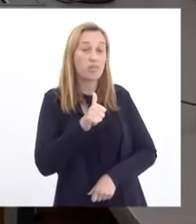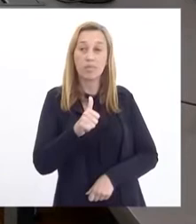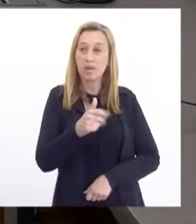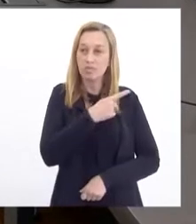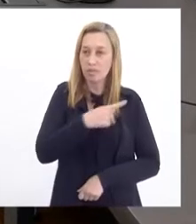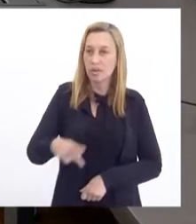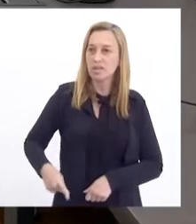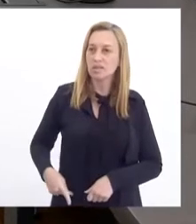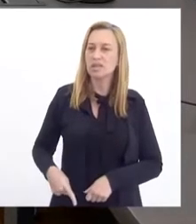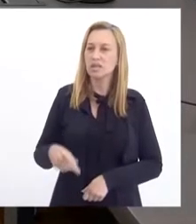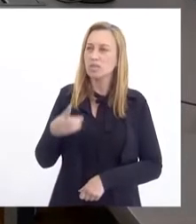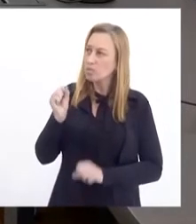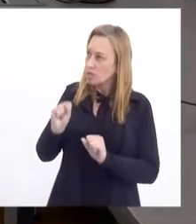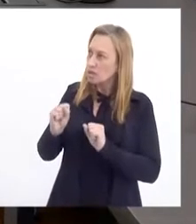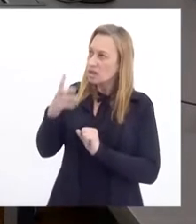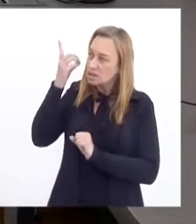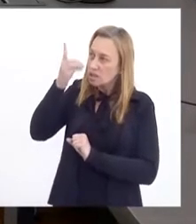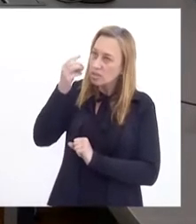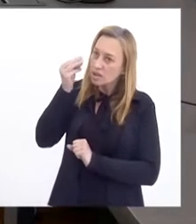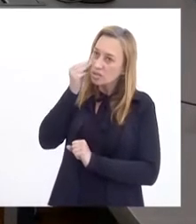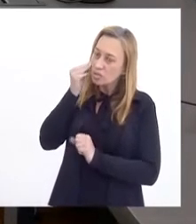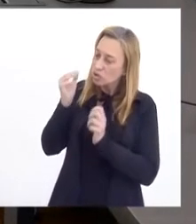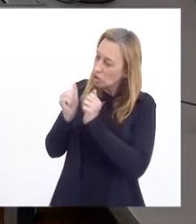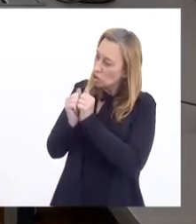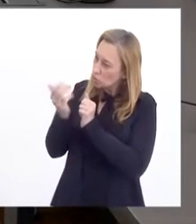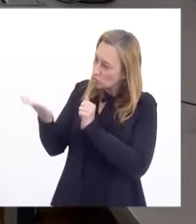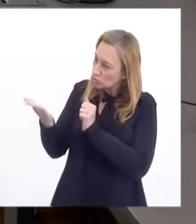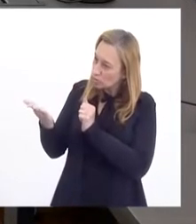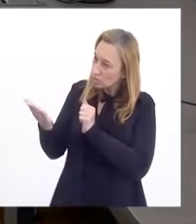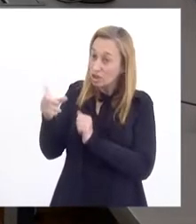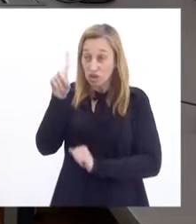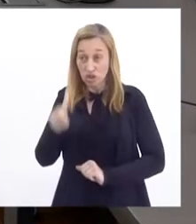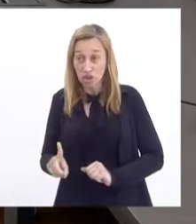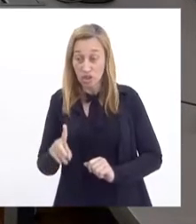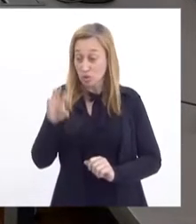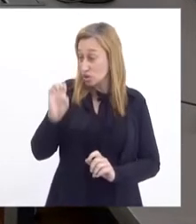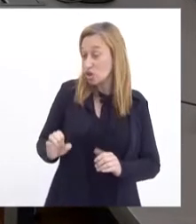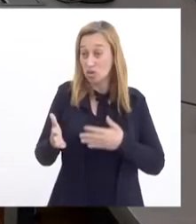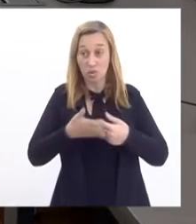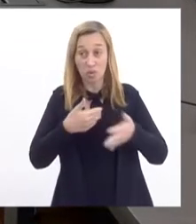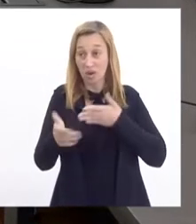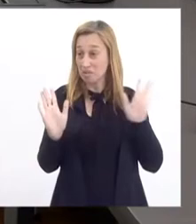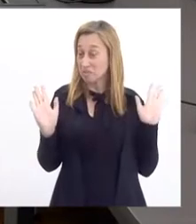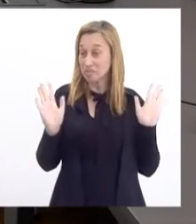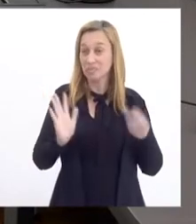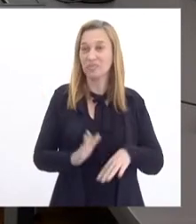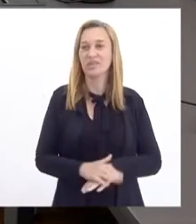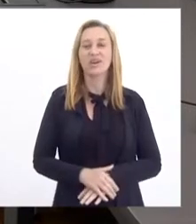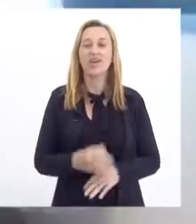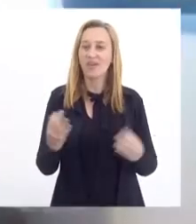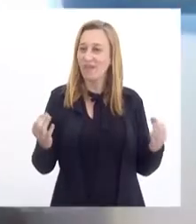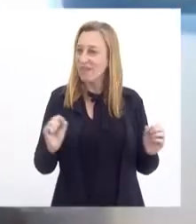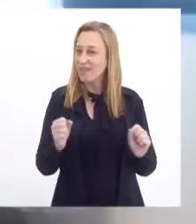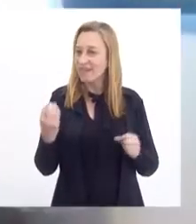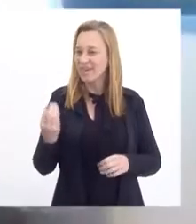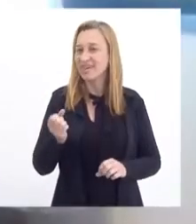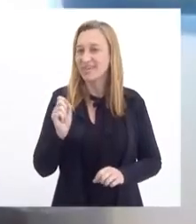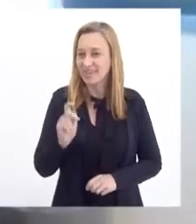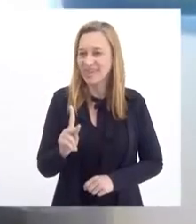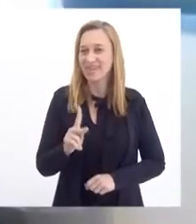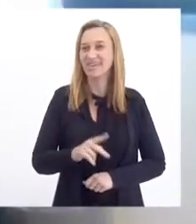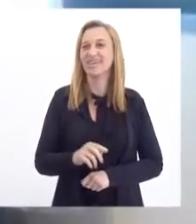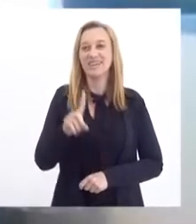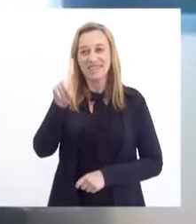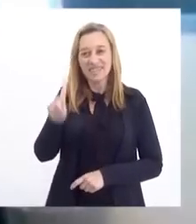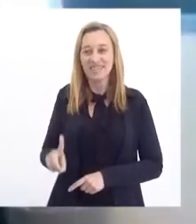deputada Mônica? Estarei ao vosso lado, direito ou esquerdo, claro, como quiser. Só estarei. Como só quiser,